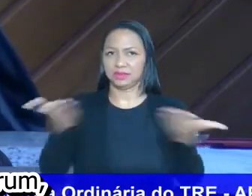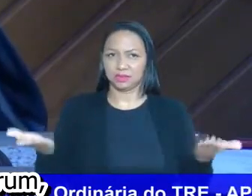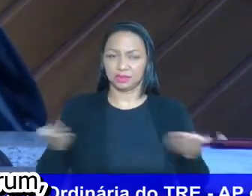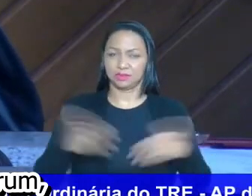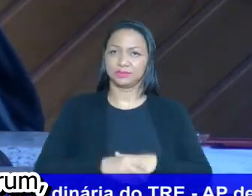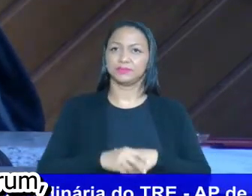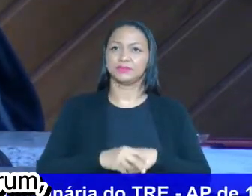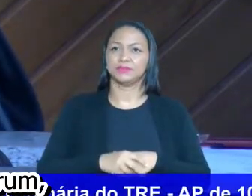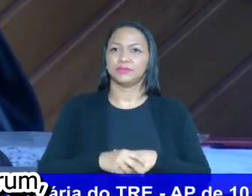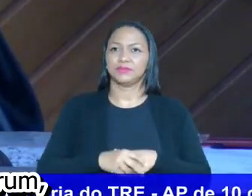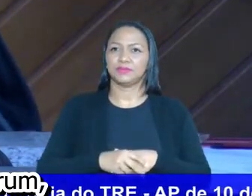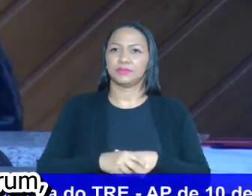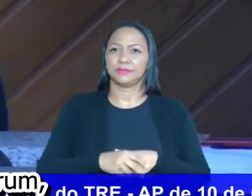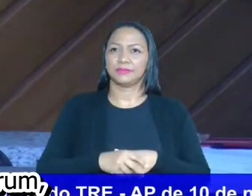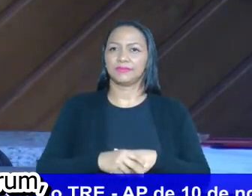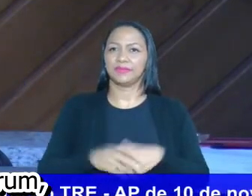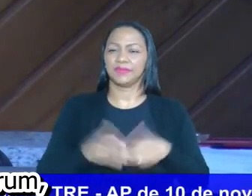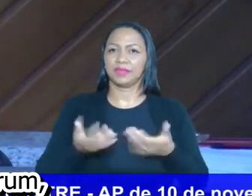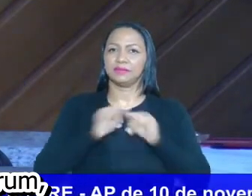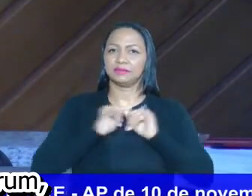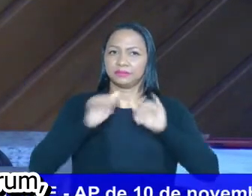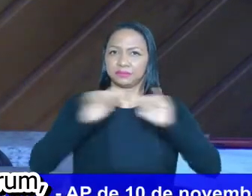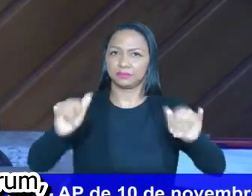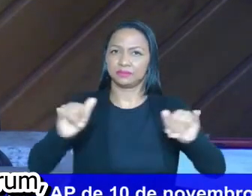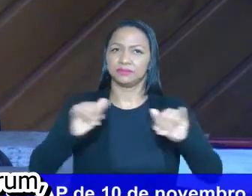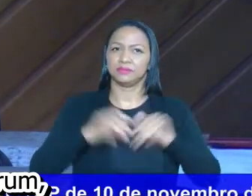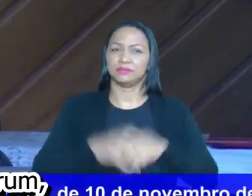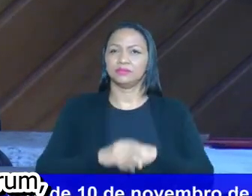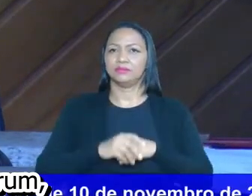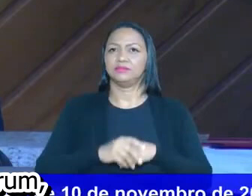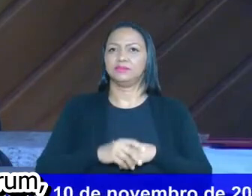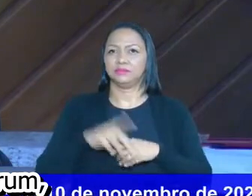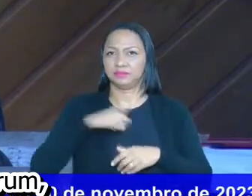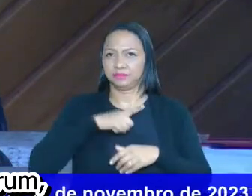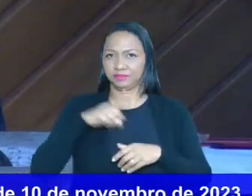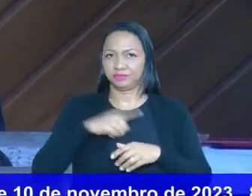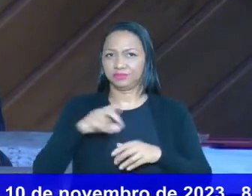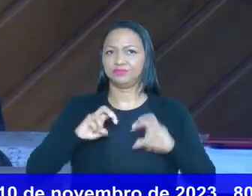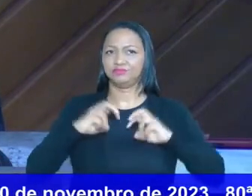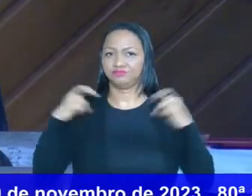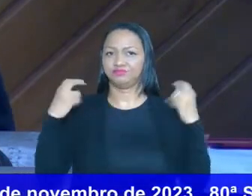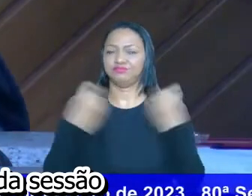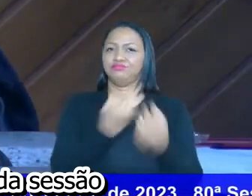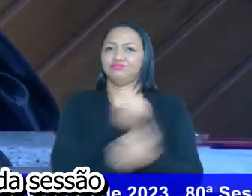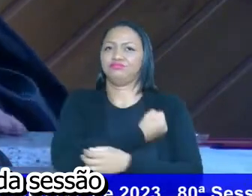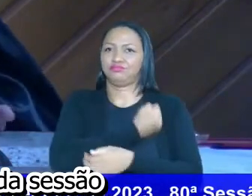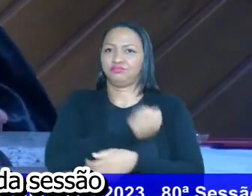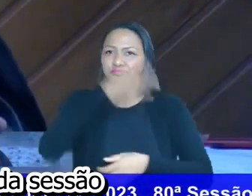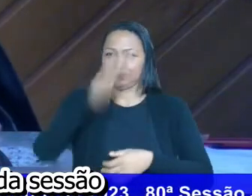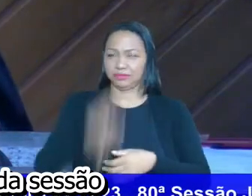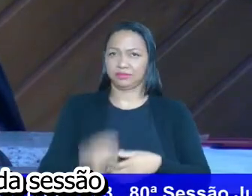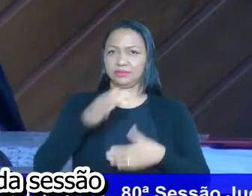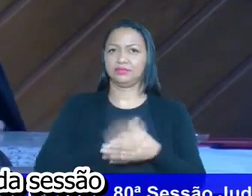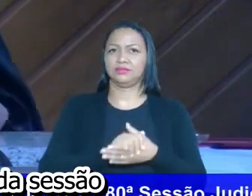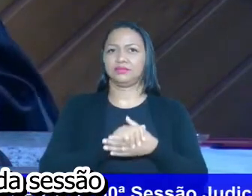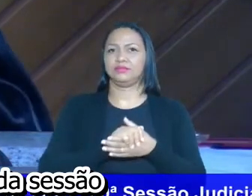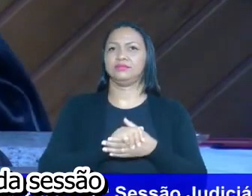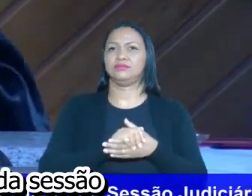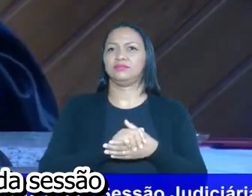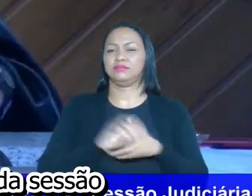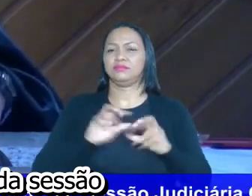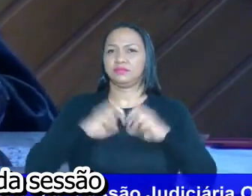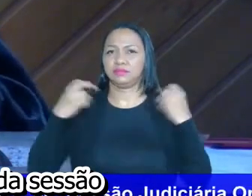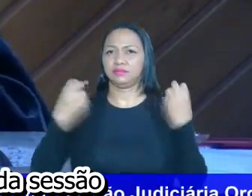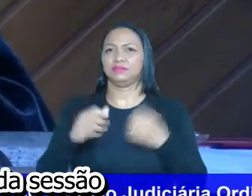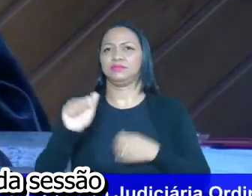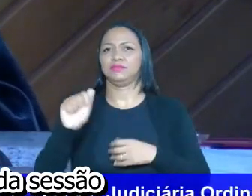Começo anunciando, então, que havendo quórum, eu submeto à apreciação dos ilustres